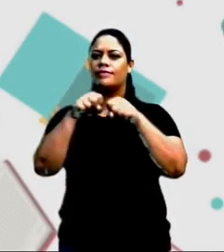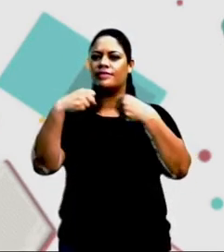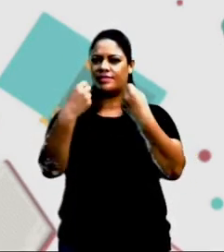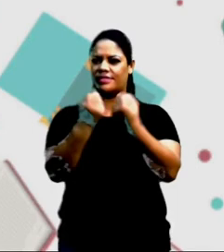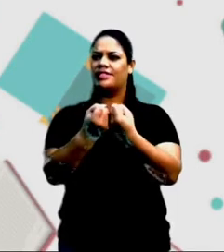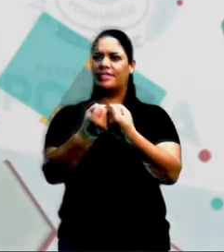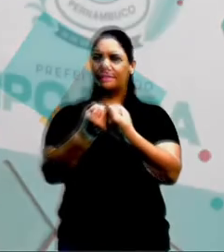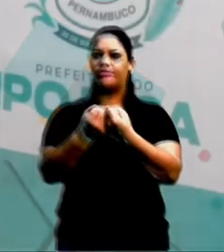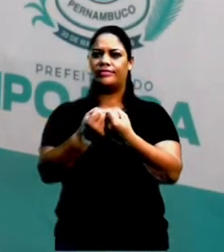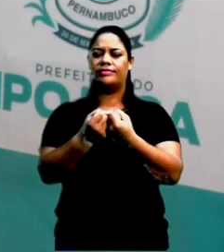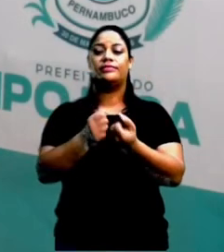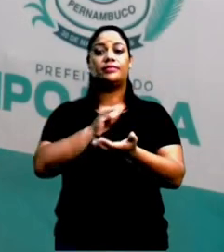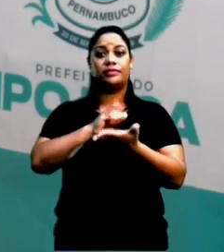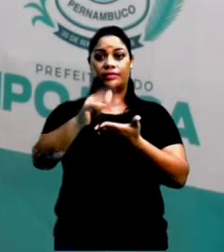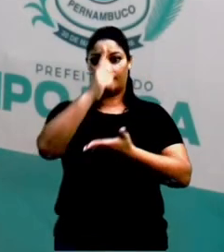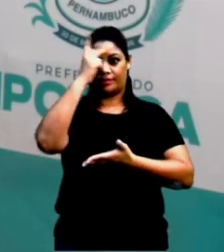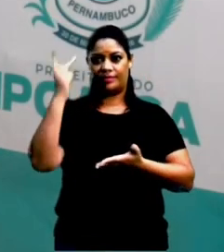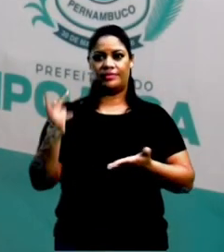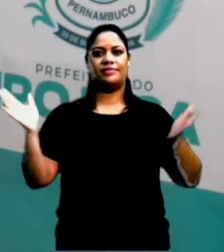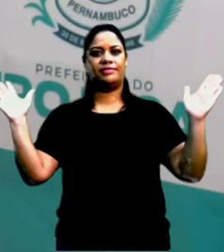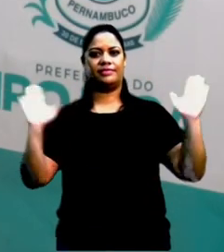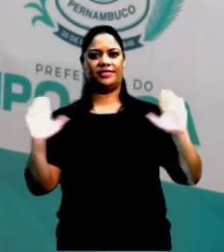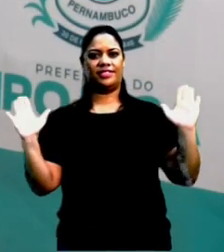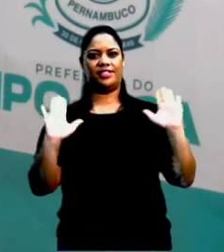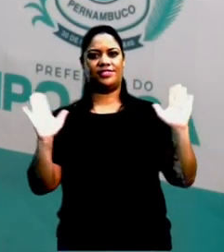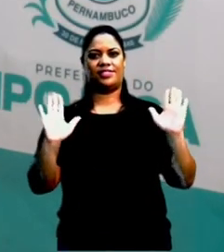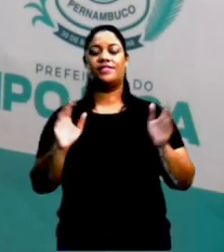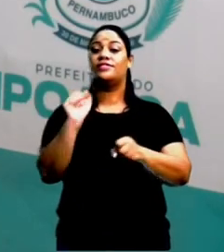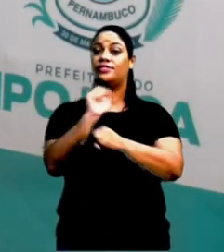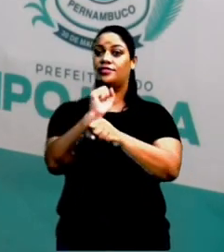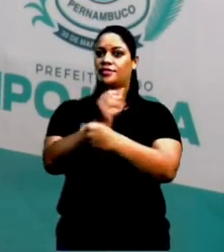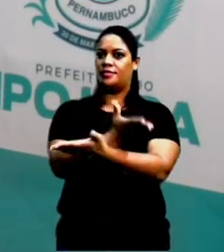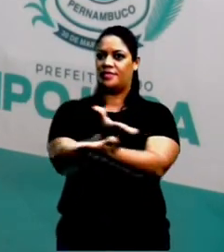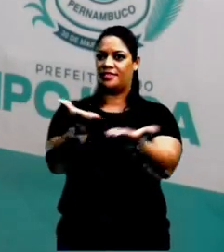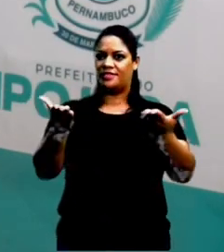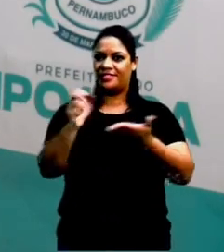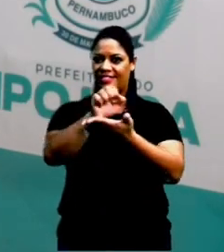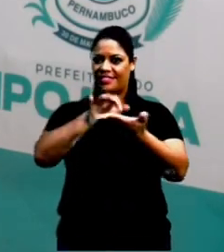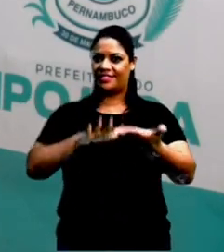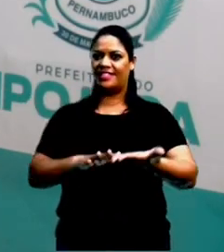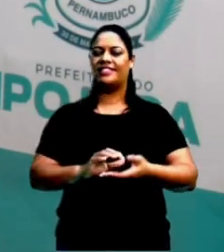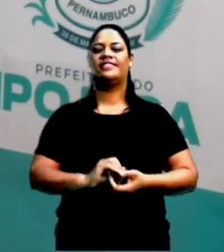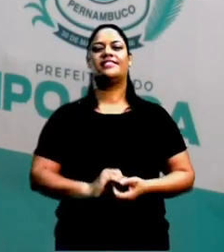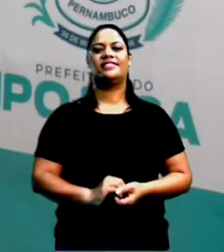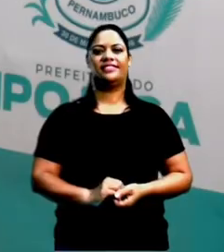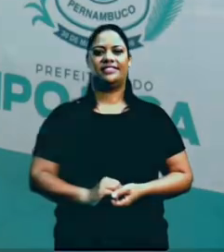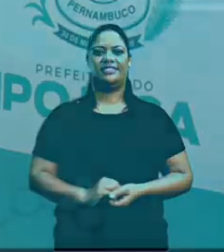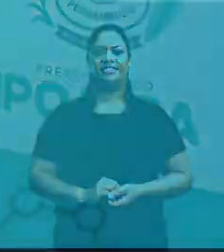alguma mensagem para alguém e até a próxima aula. Estou esperando a sua atividade.